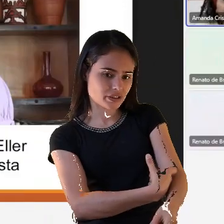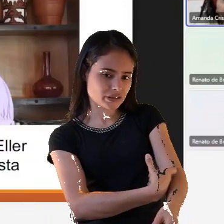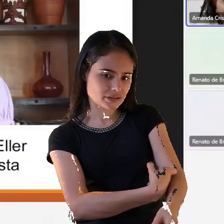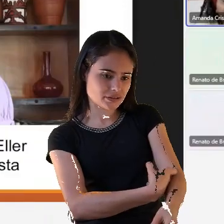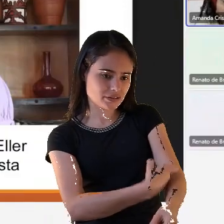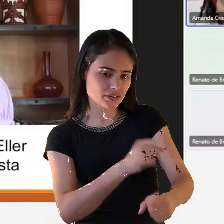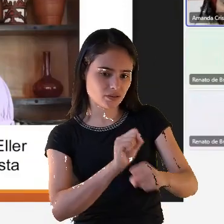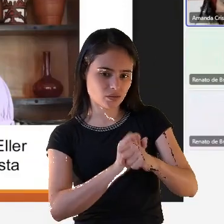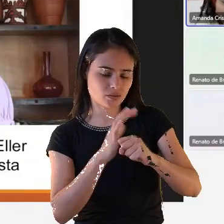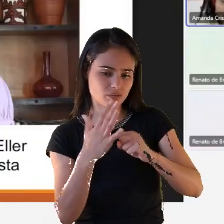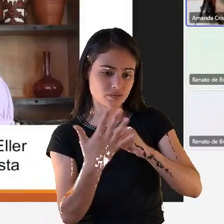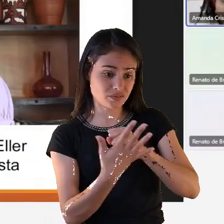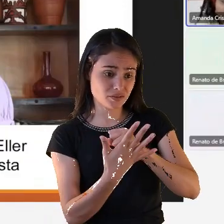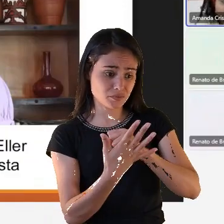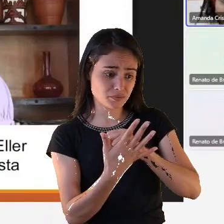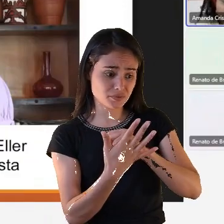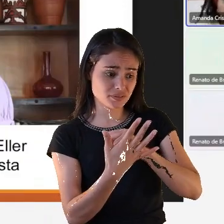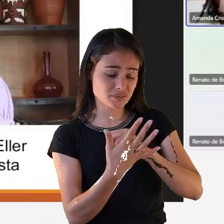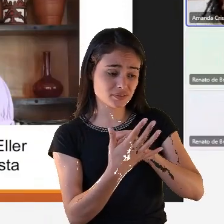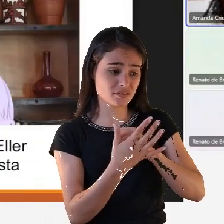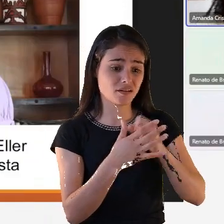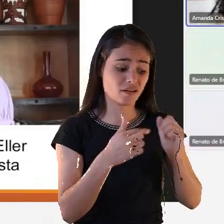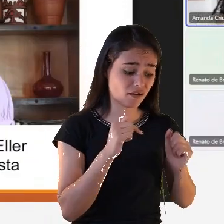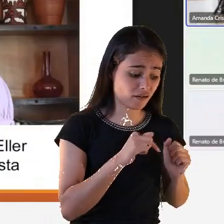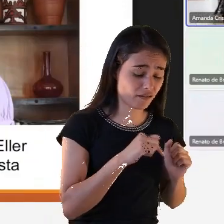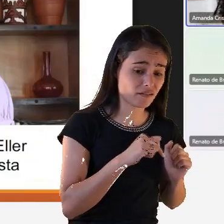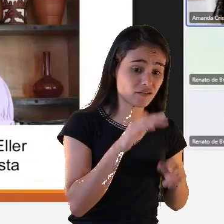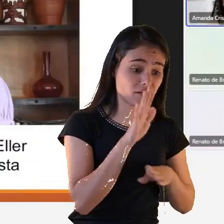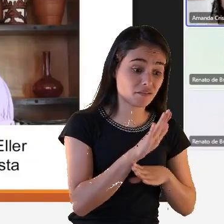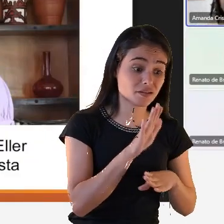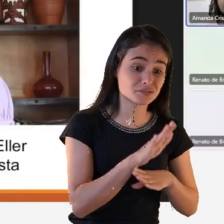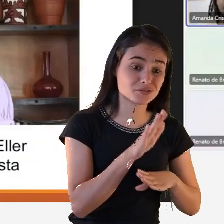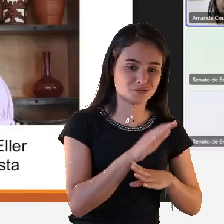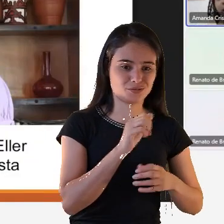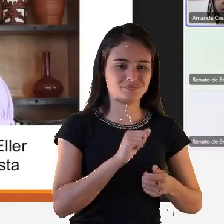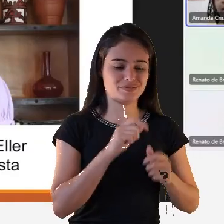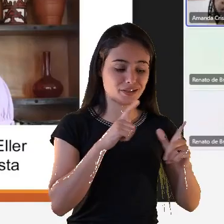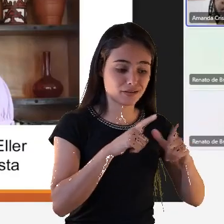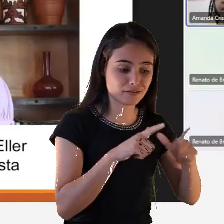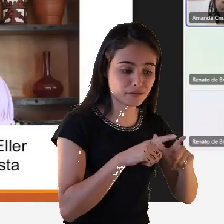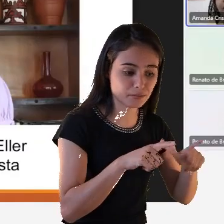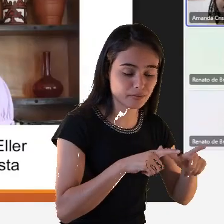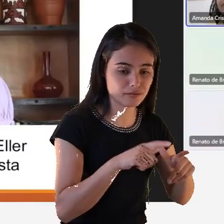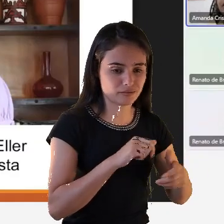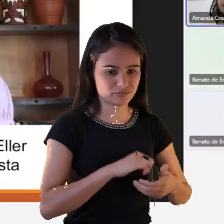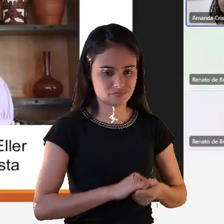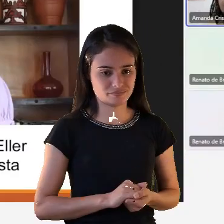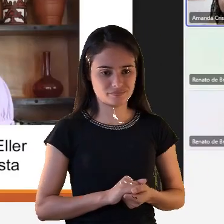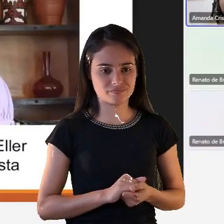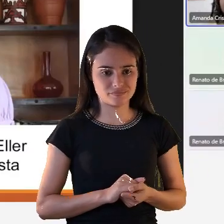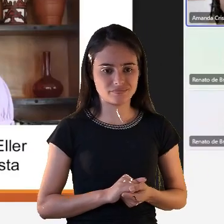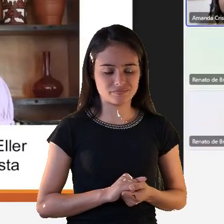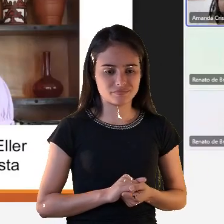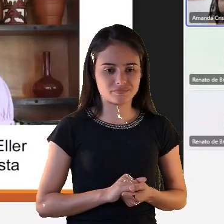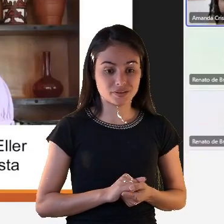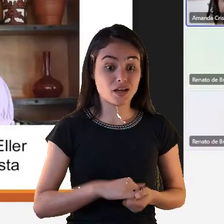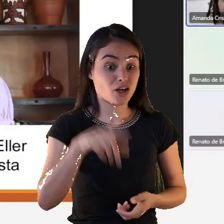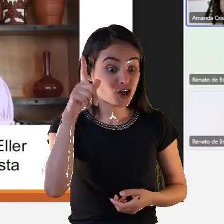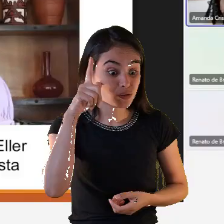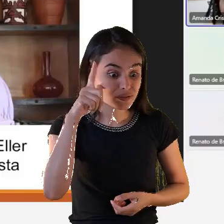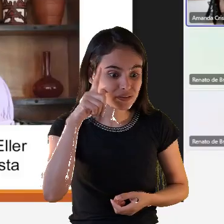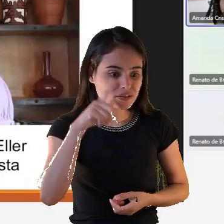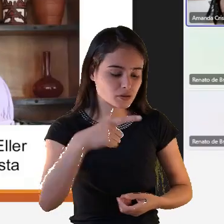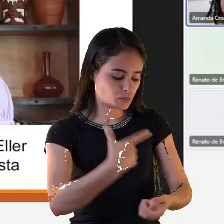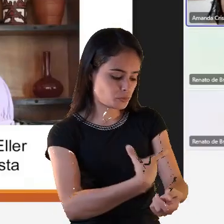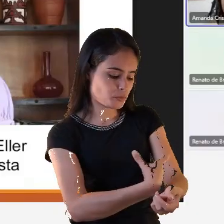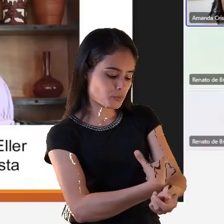foi fundamental, a rapidez dela foi algo assim que, dela e da equipe, né? Foi algo que chamou a atenção